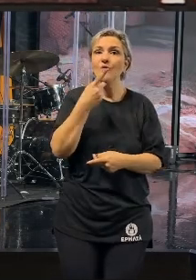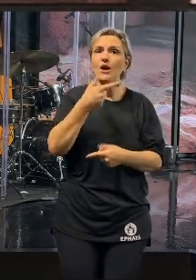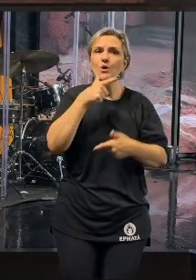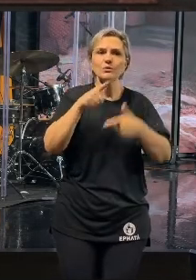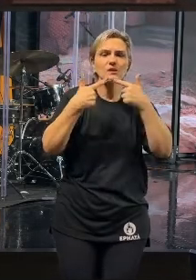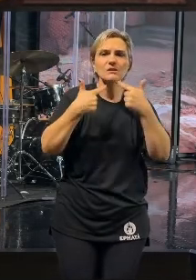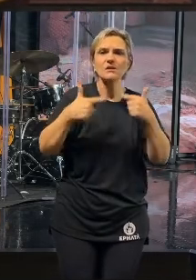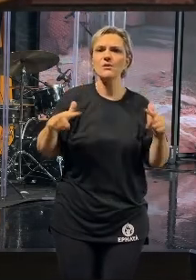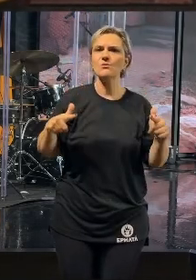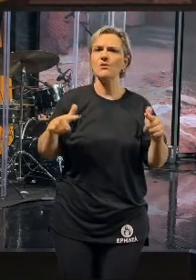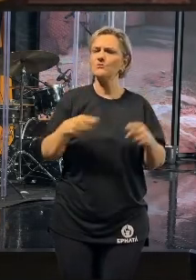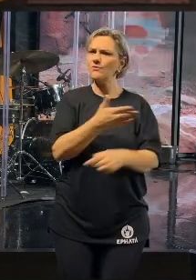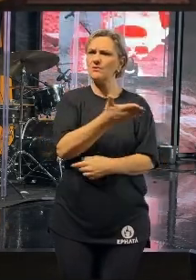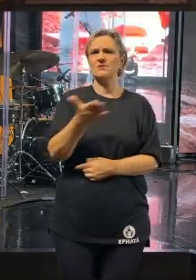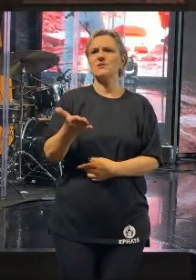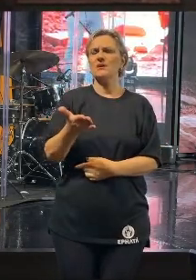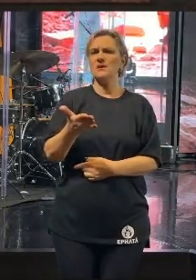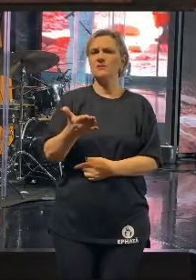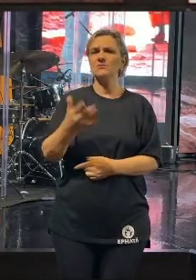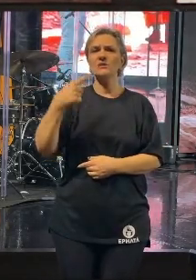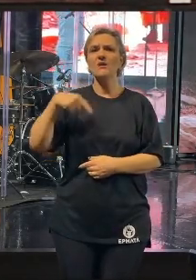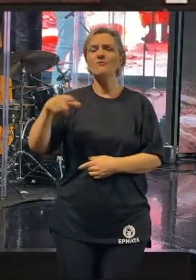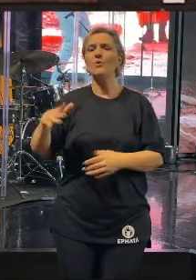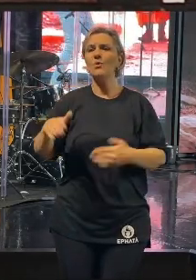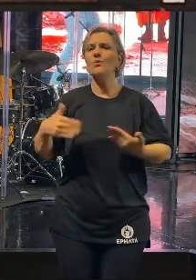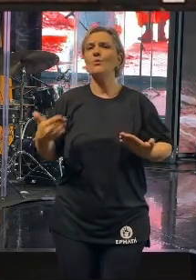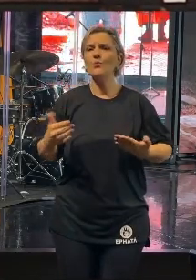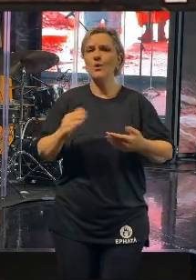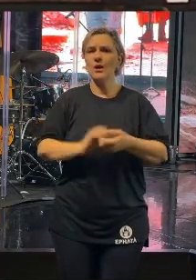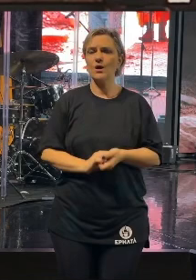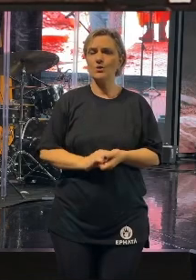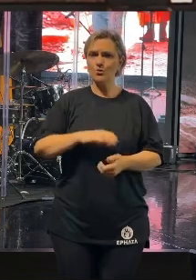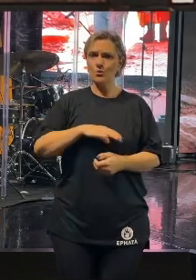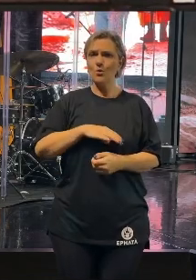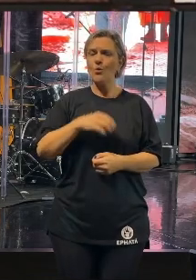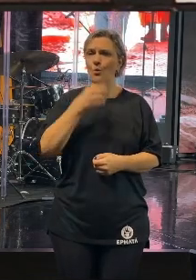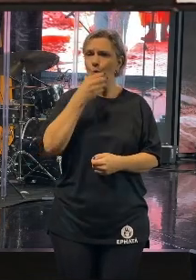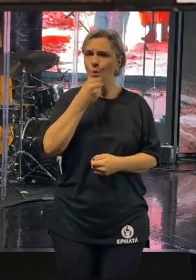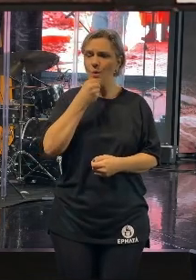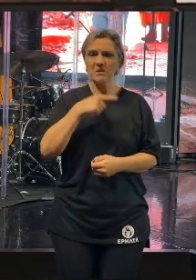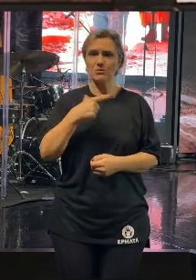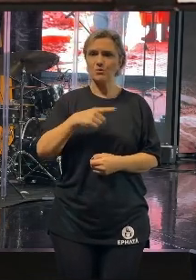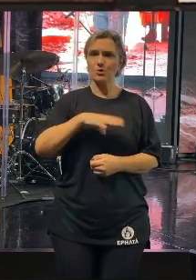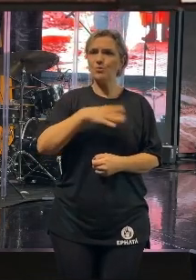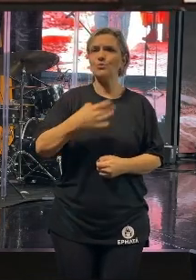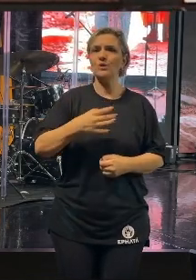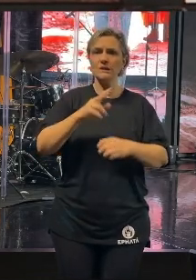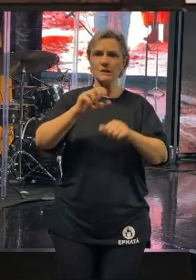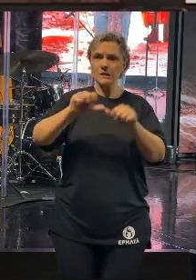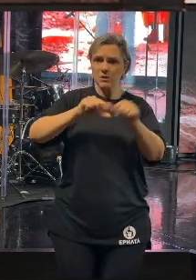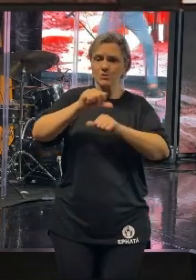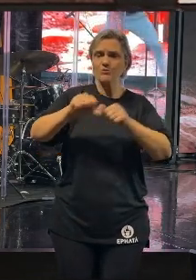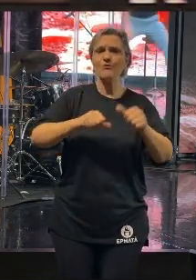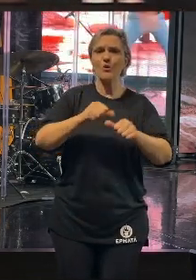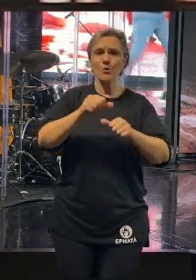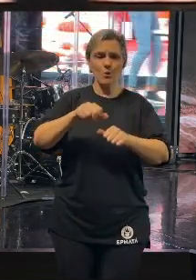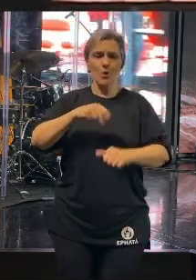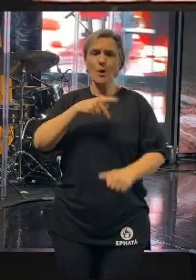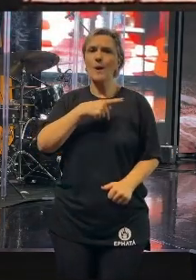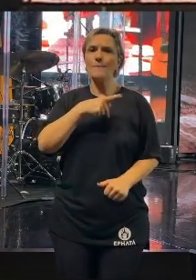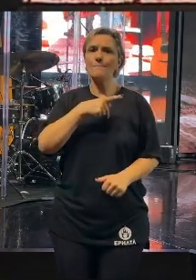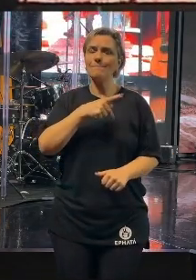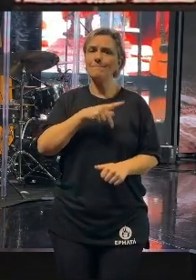não estavam quando um covarde se tornou um homem cheio de autoridade e de ousadia, Pedro, e na